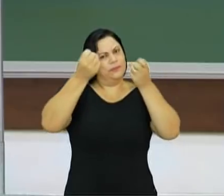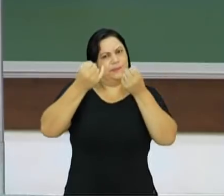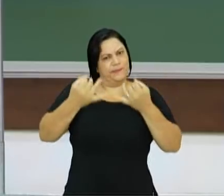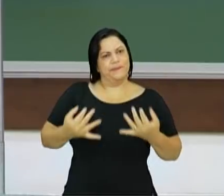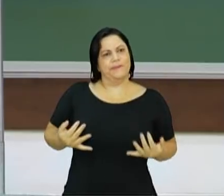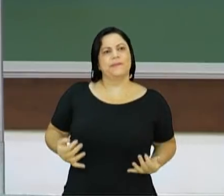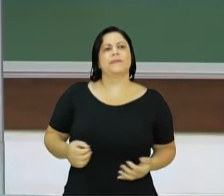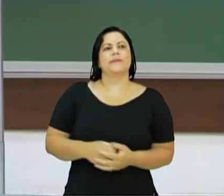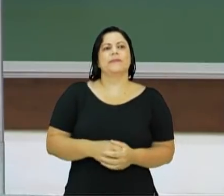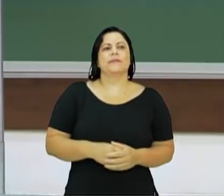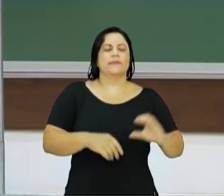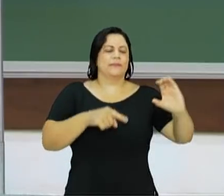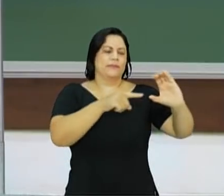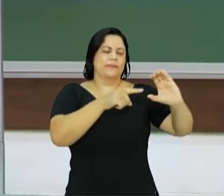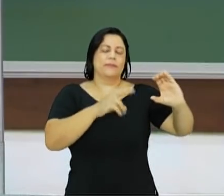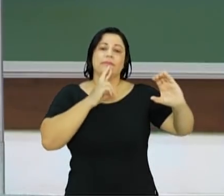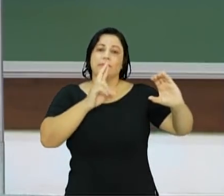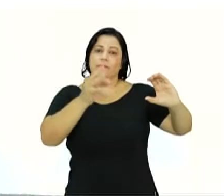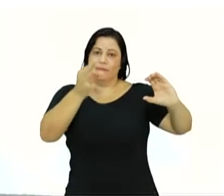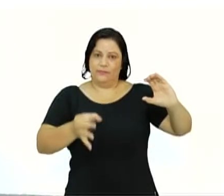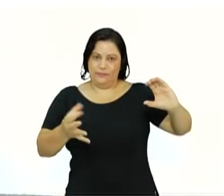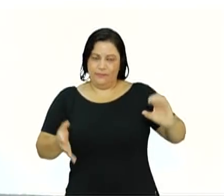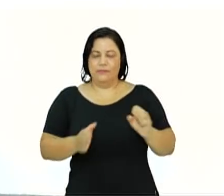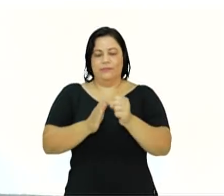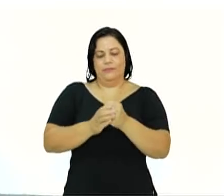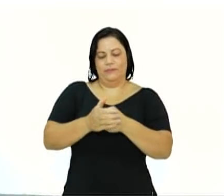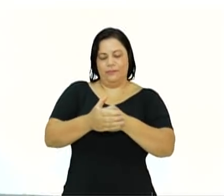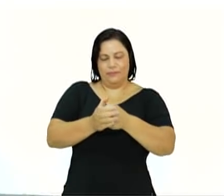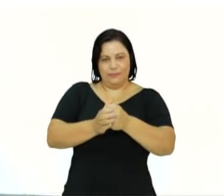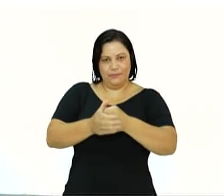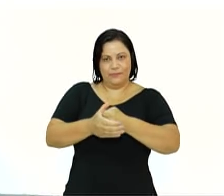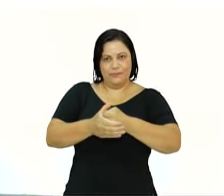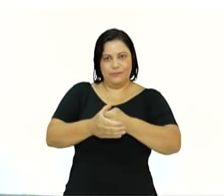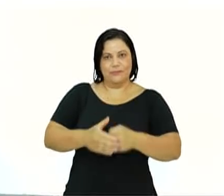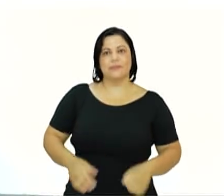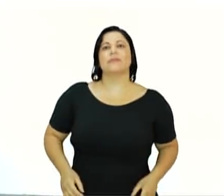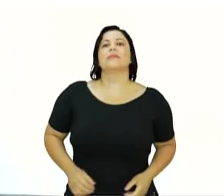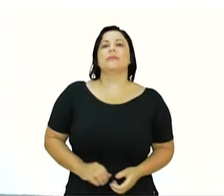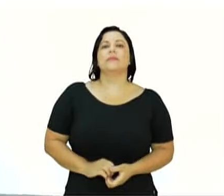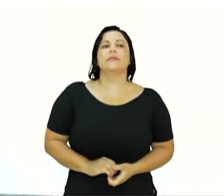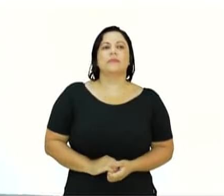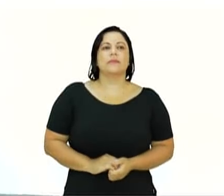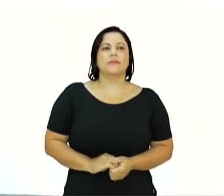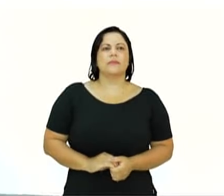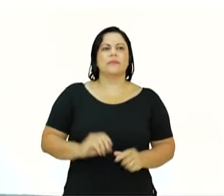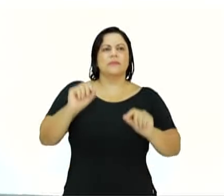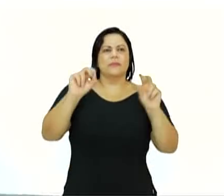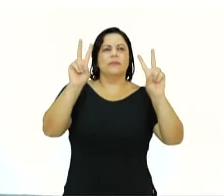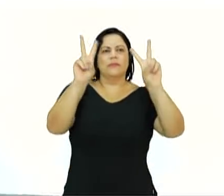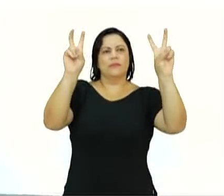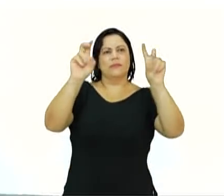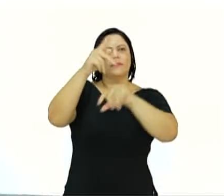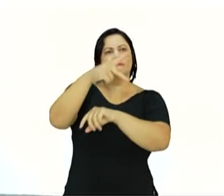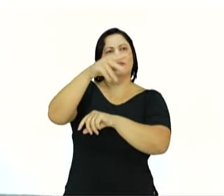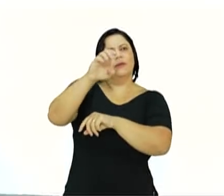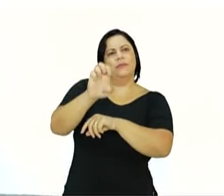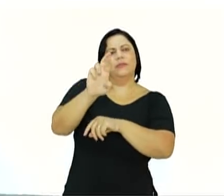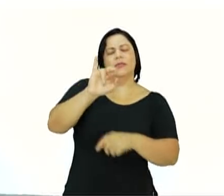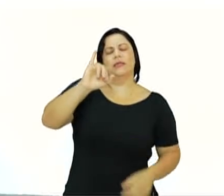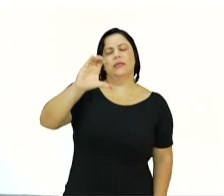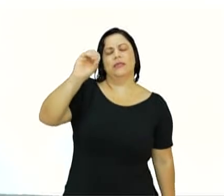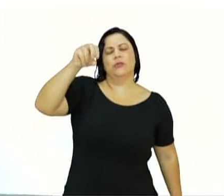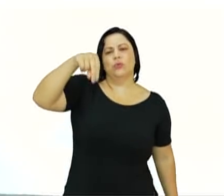né? Que se refere ao tecido cartilaginoso. Muito bem. Pericôndrio, palavrinha ali também complicadinha,